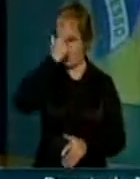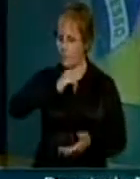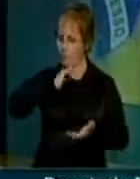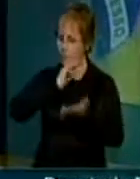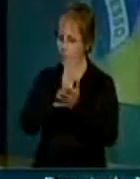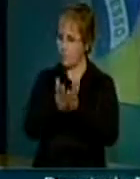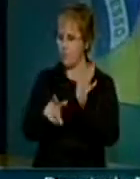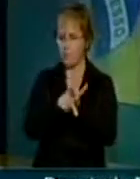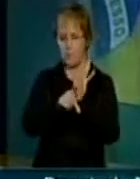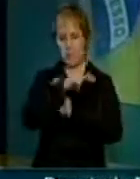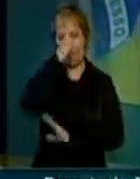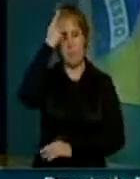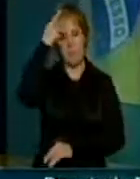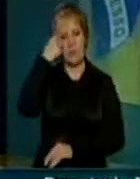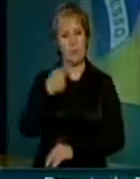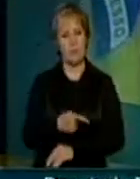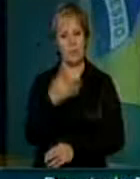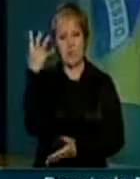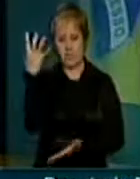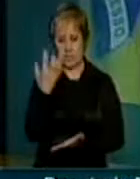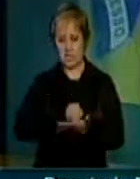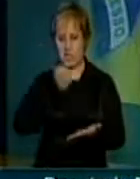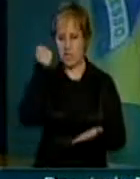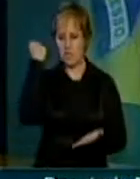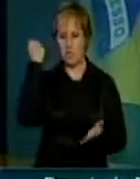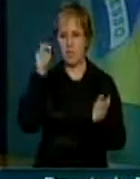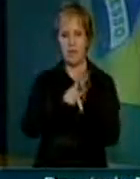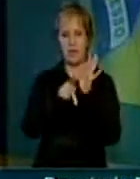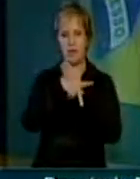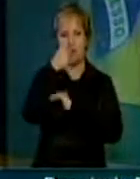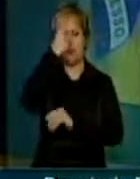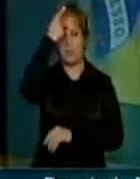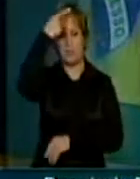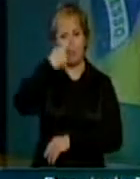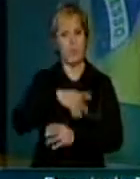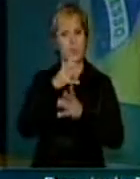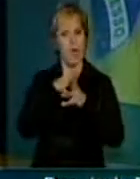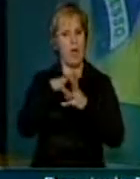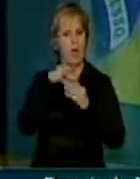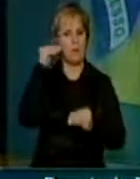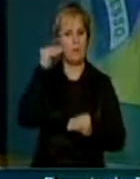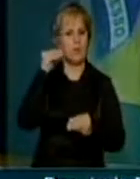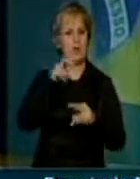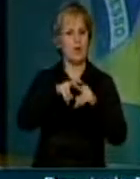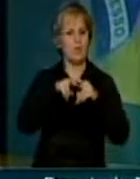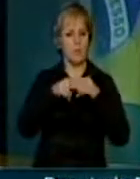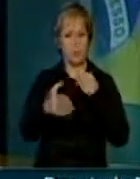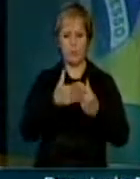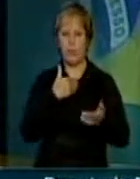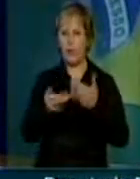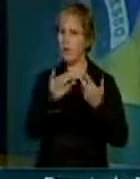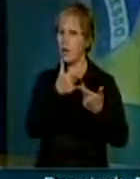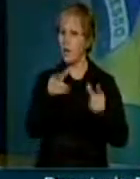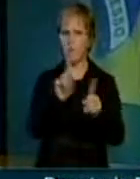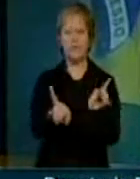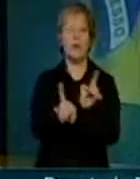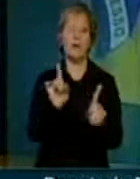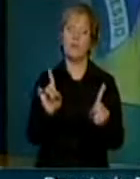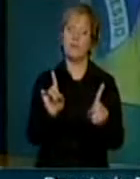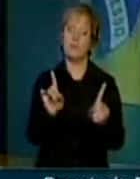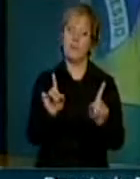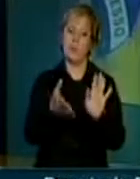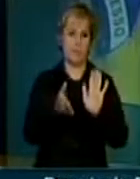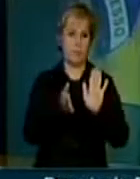desumanização do próprio ser humano, de arrancar do ser humano a sua própria alma. Por isso não é qualquer coisa, senhor presidente,